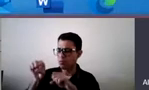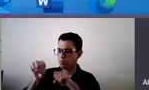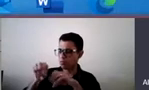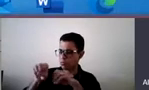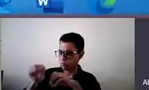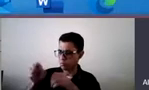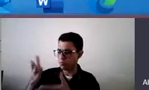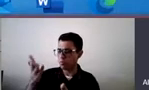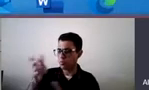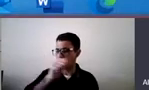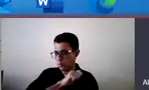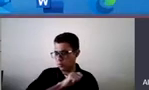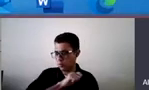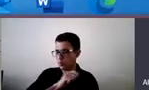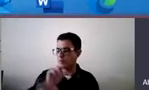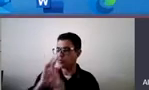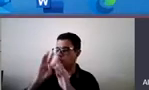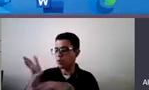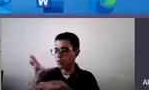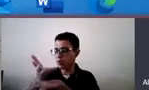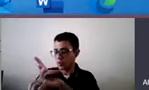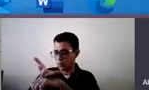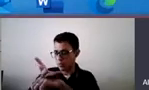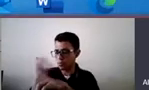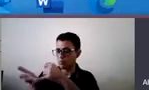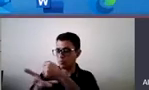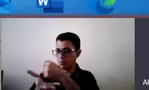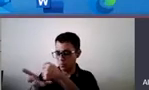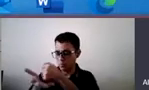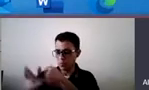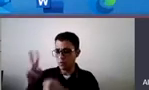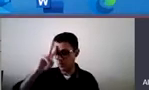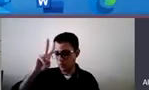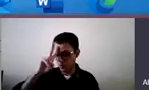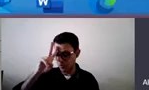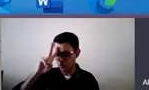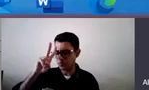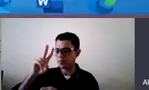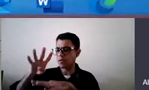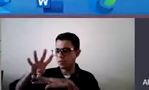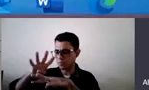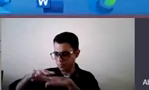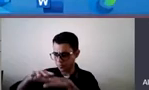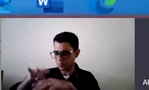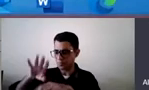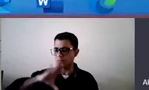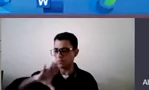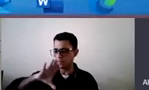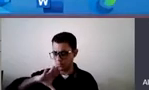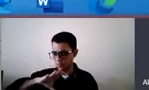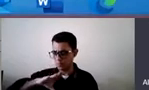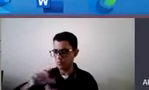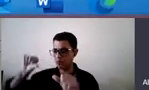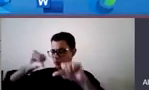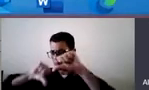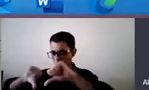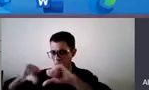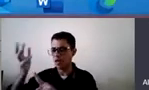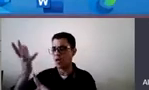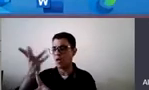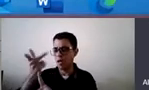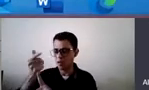ensine, todas aquelas disciplinas da base nacional comum, a história, a geografia, a matemática, o português, a cultura corporal, a arte,